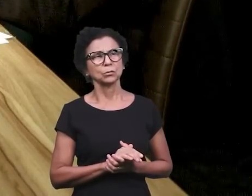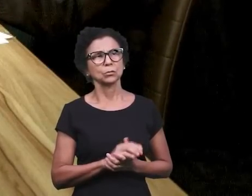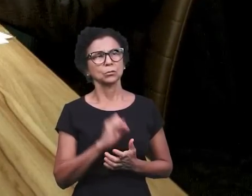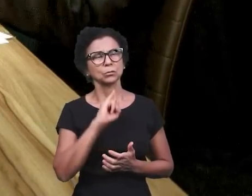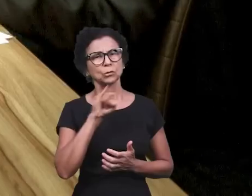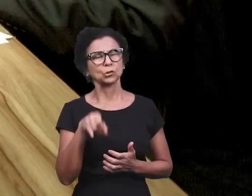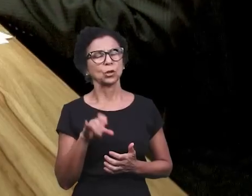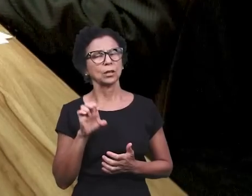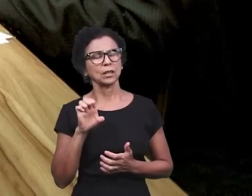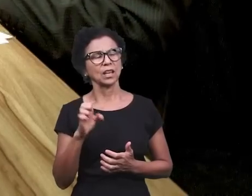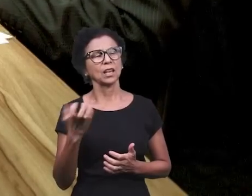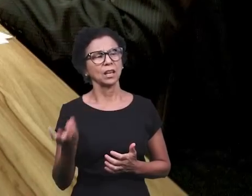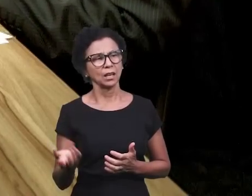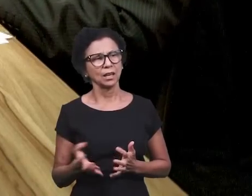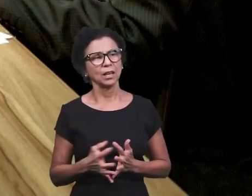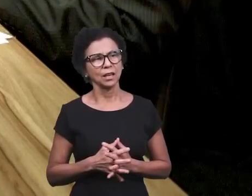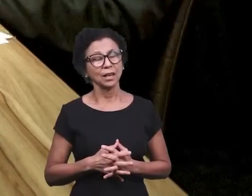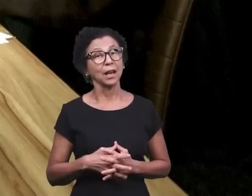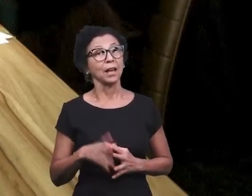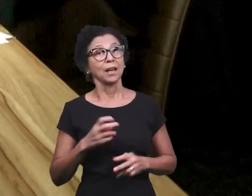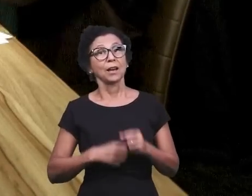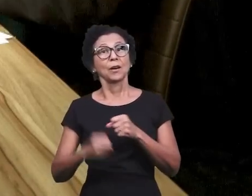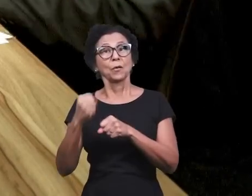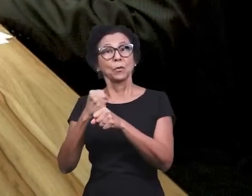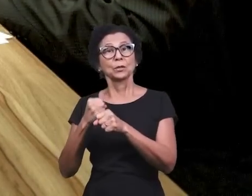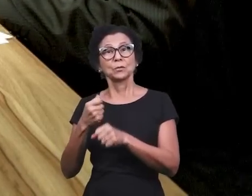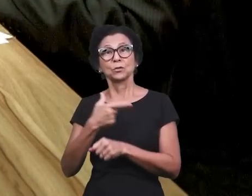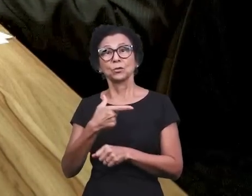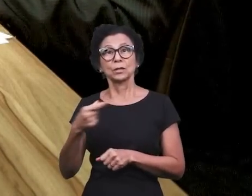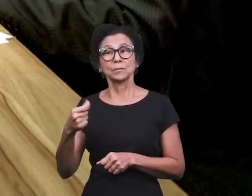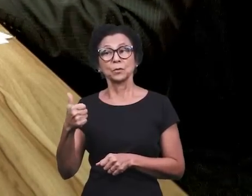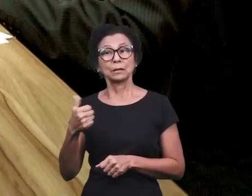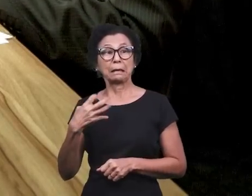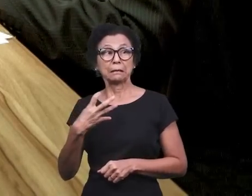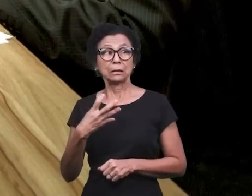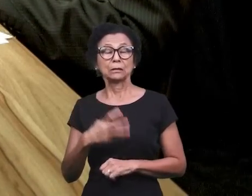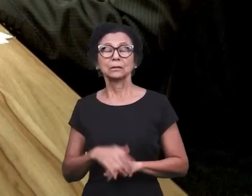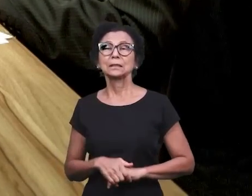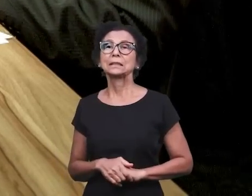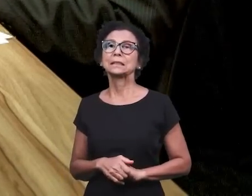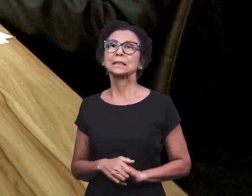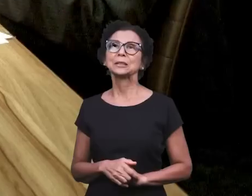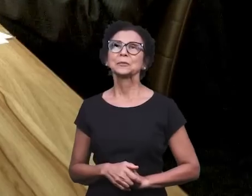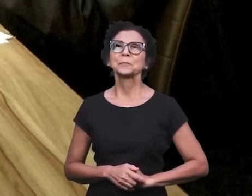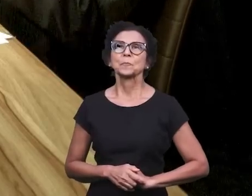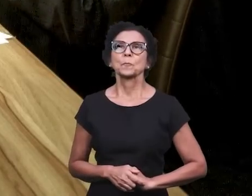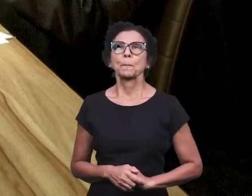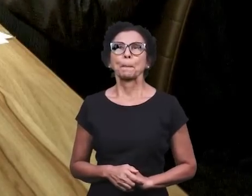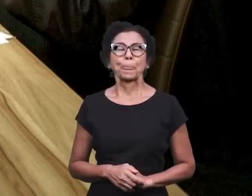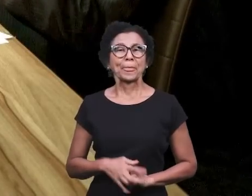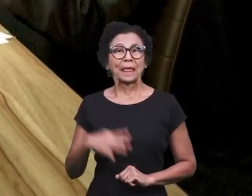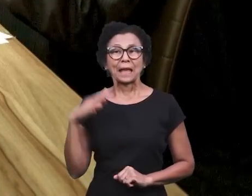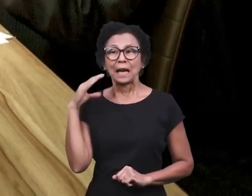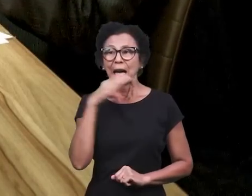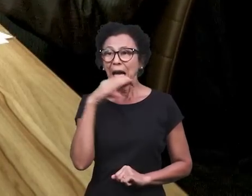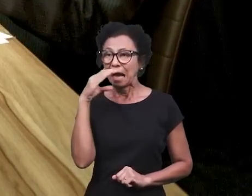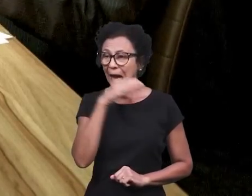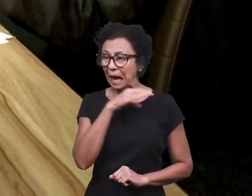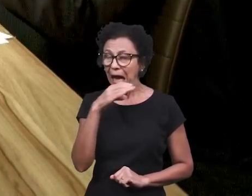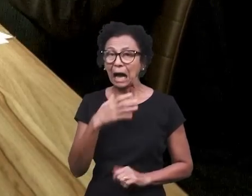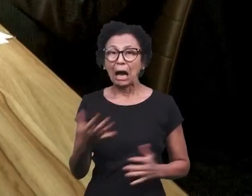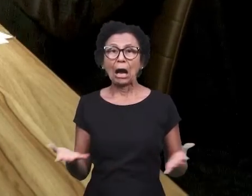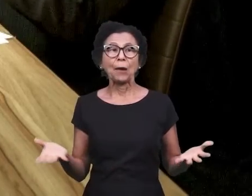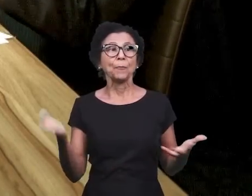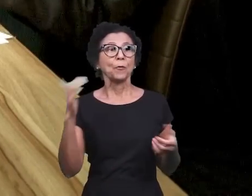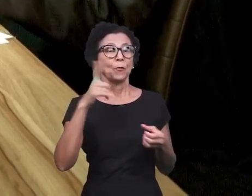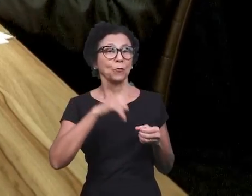né? De vez em quando a gente... Esse era o meu advogado. E o senhor estava usando ele, né? Aí ele falou, não, vamos correr, vamos voltar para